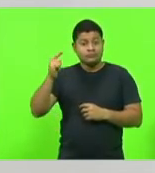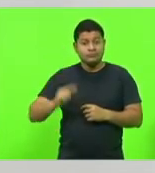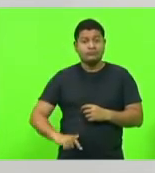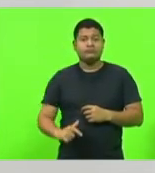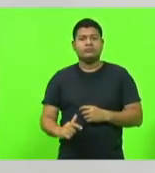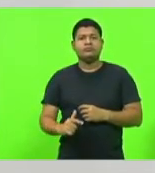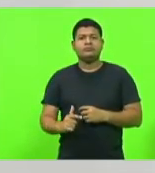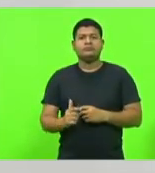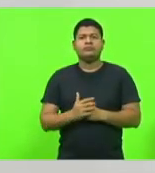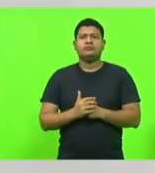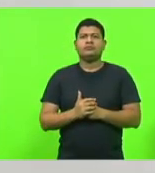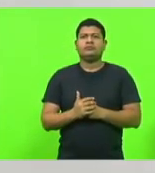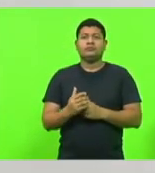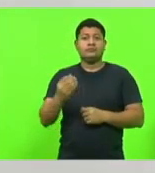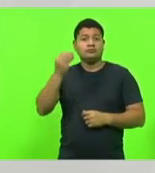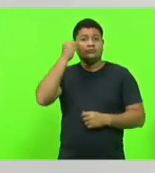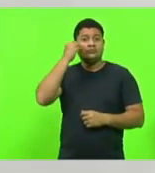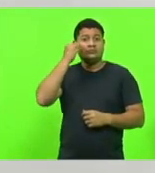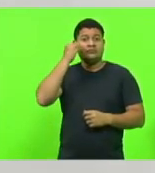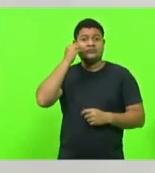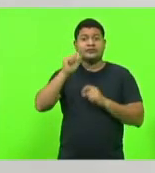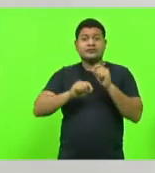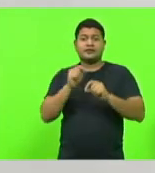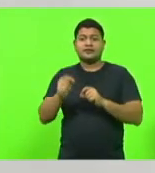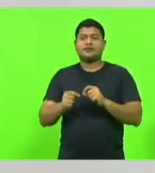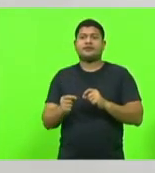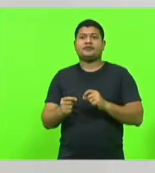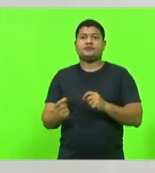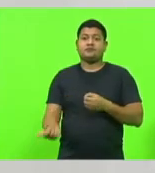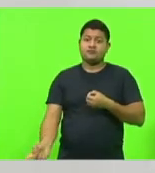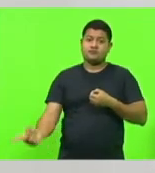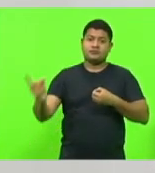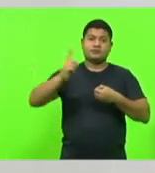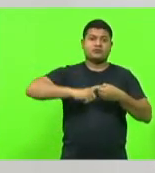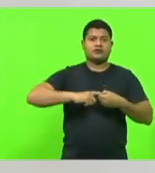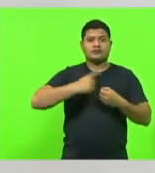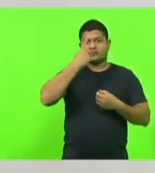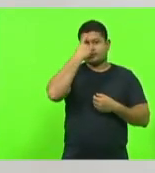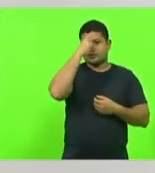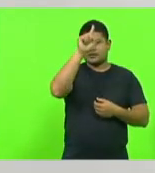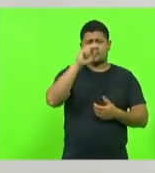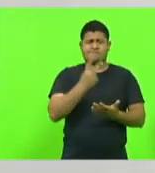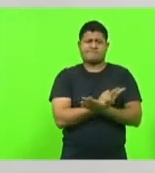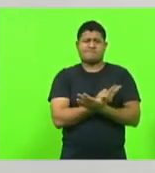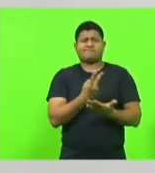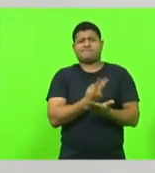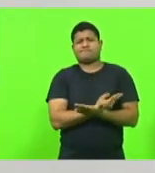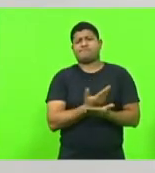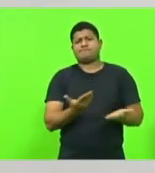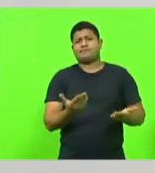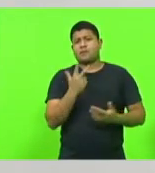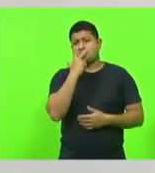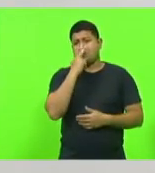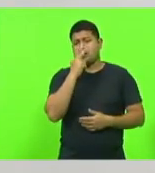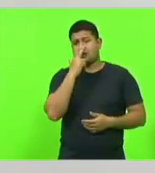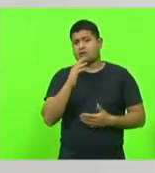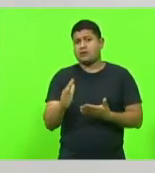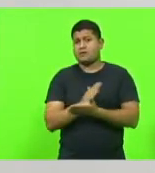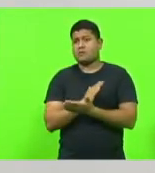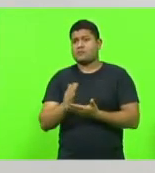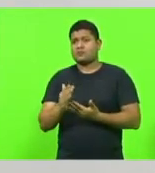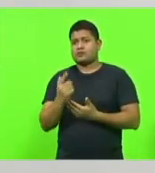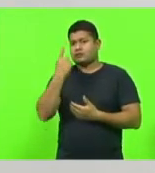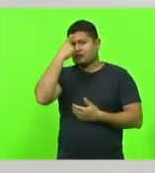mais uma vez, tenta ressuscitar uma ideia ruim. Parece que algumas ideias nunca morrem,